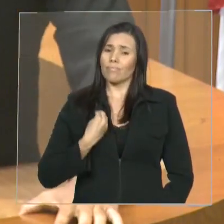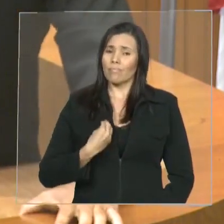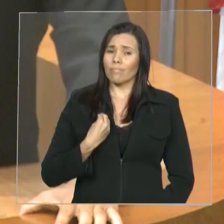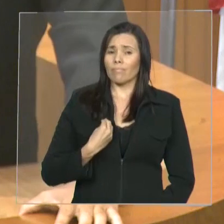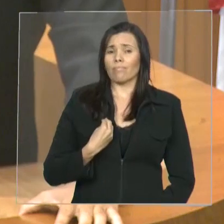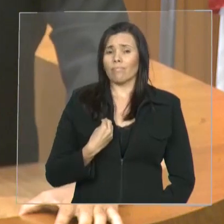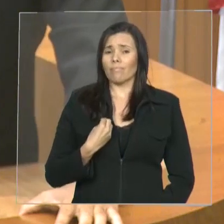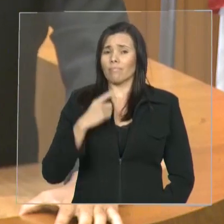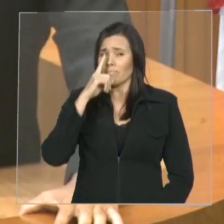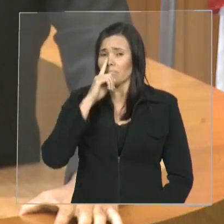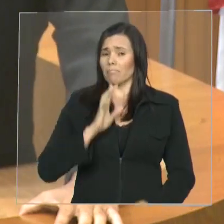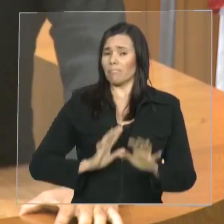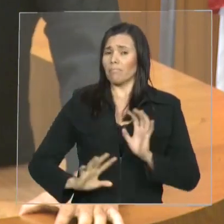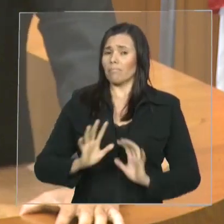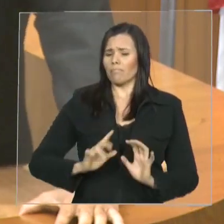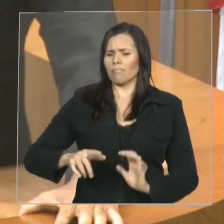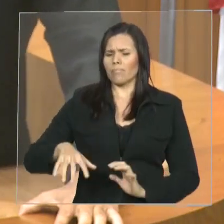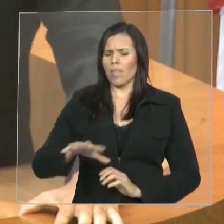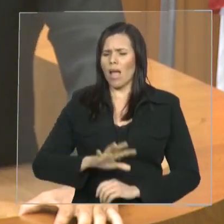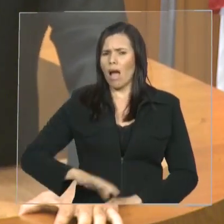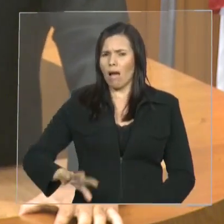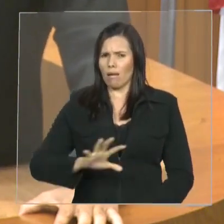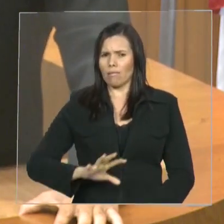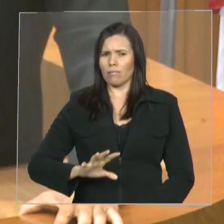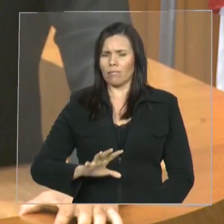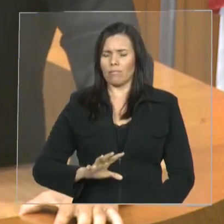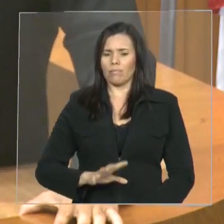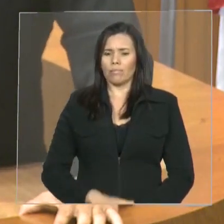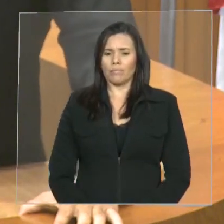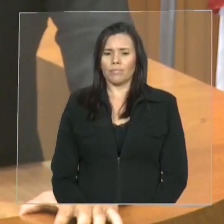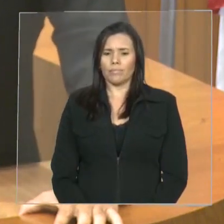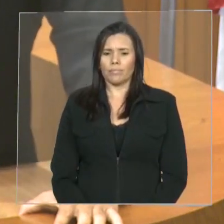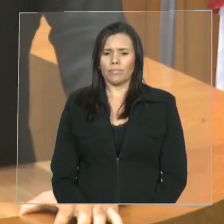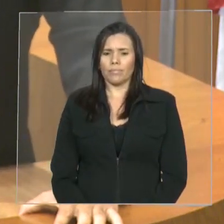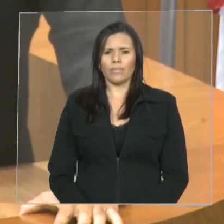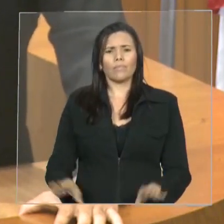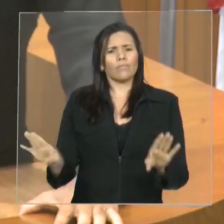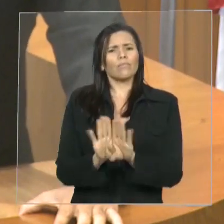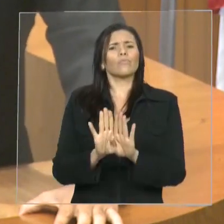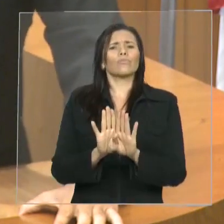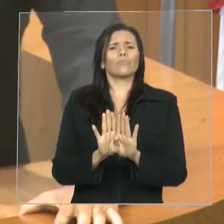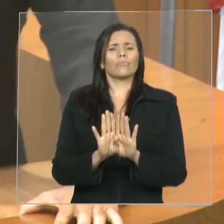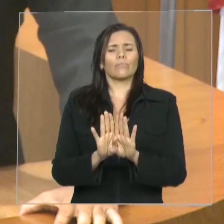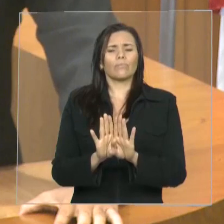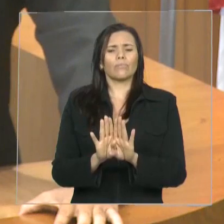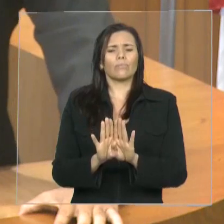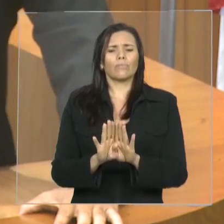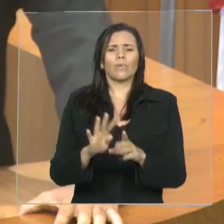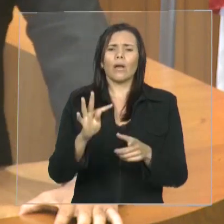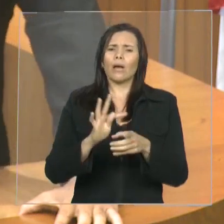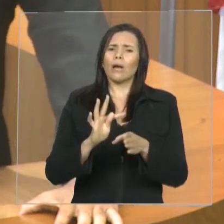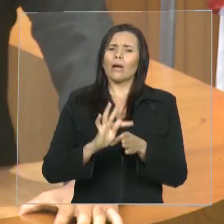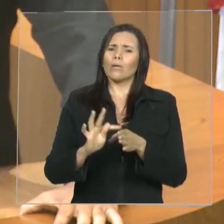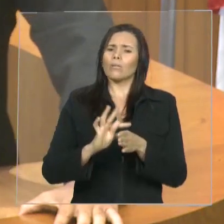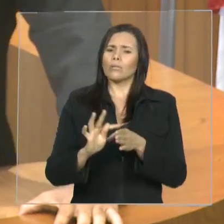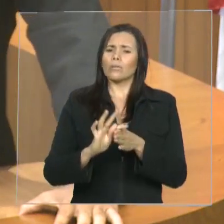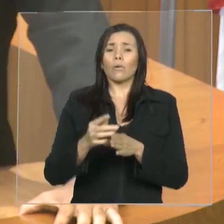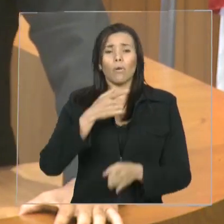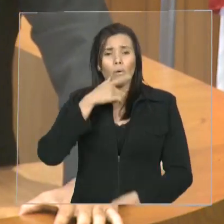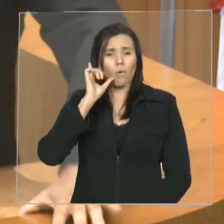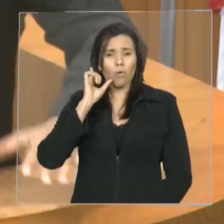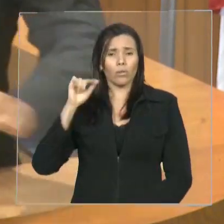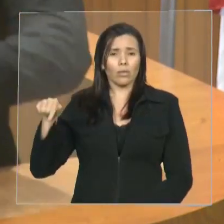risco, aquelas crianças vulneráveis, foi fechado. As conselheiras tutelares ontem, na reportagem da